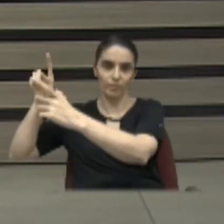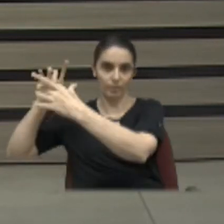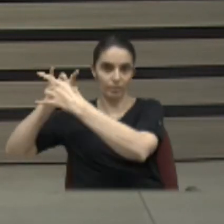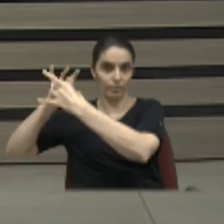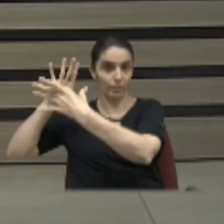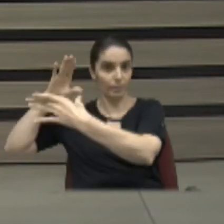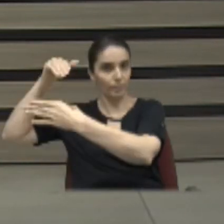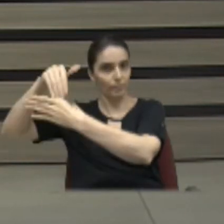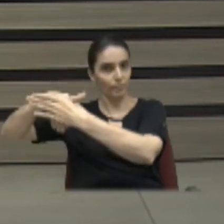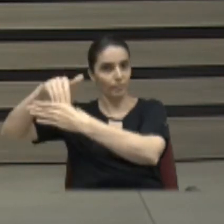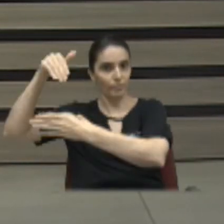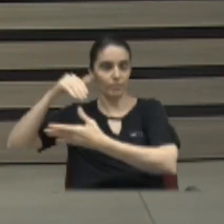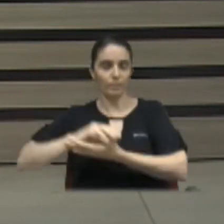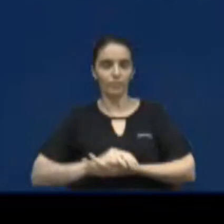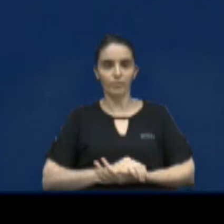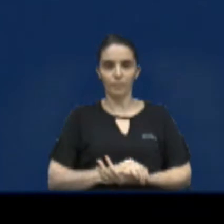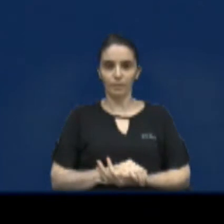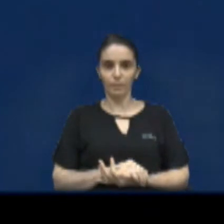está aberto.